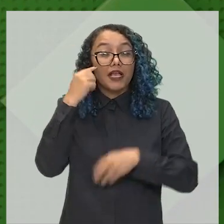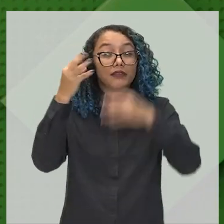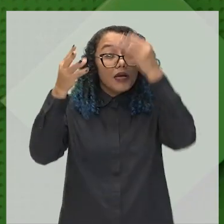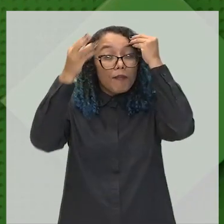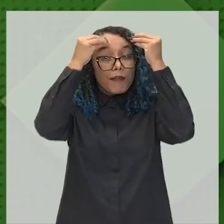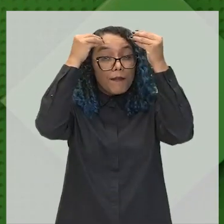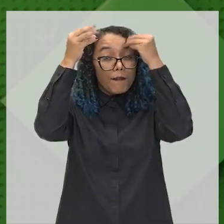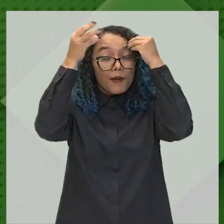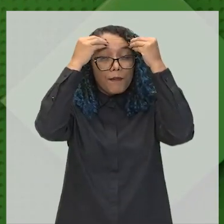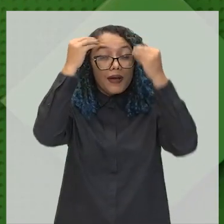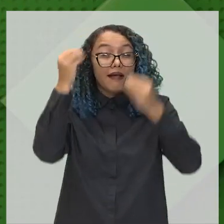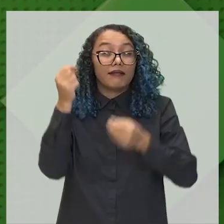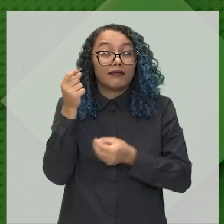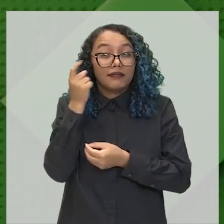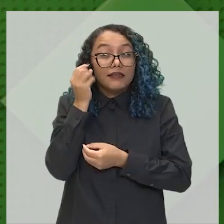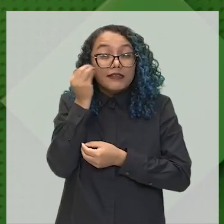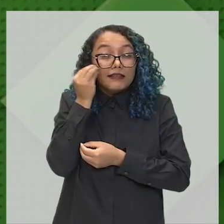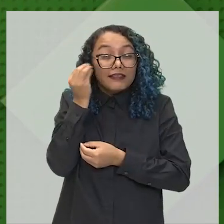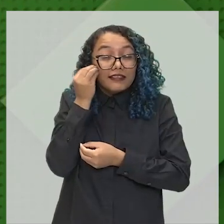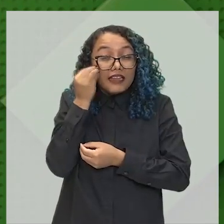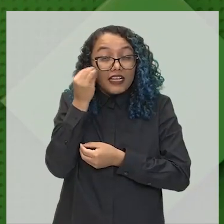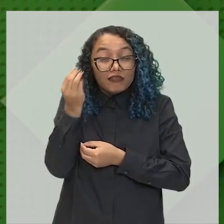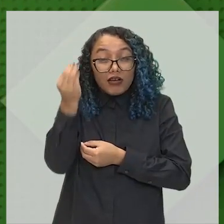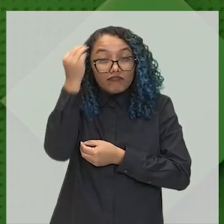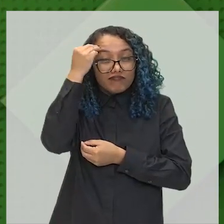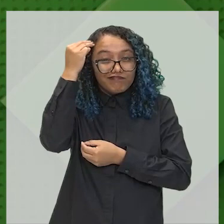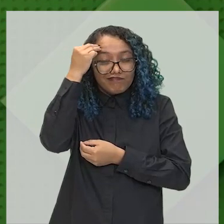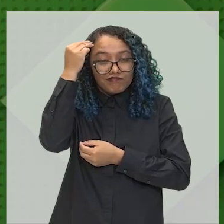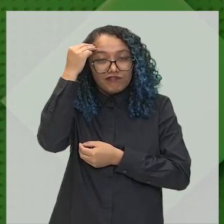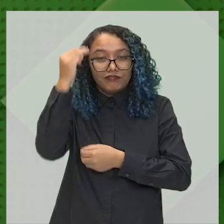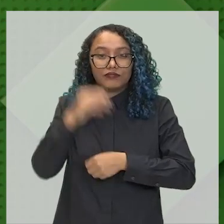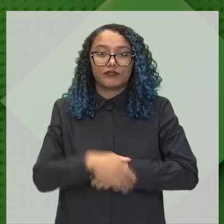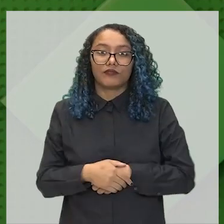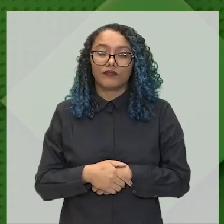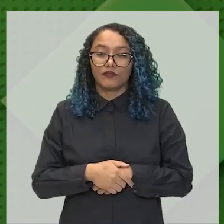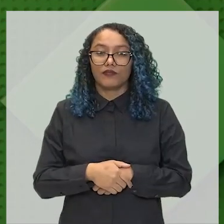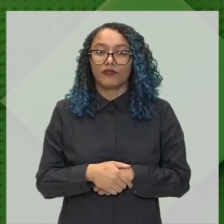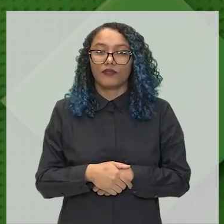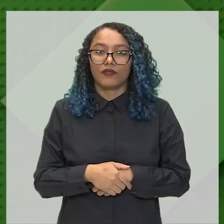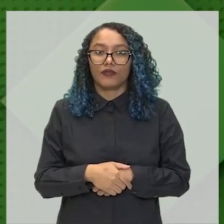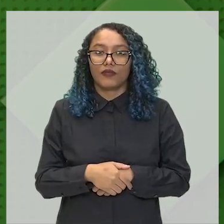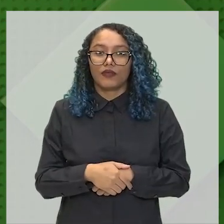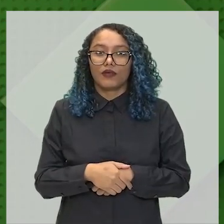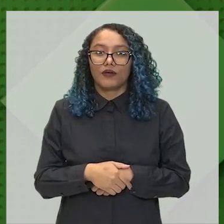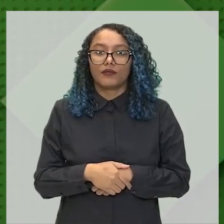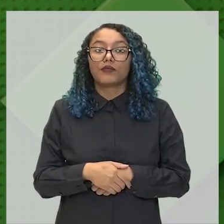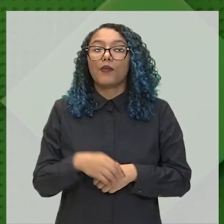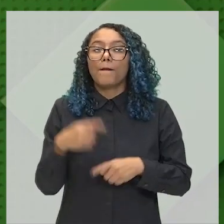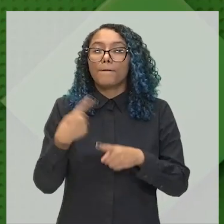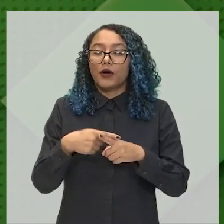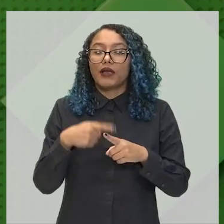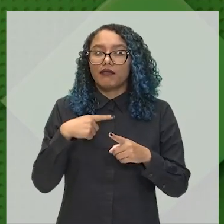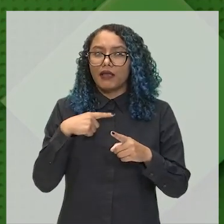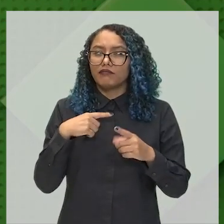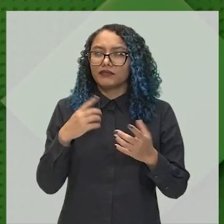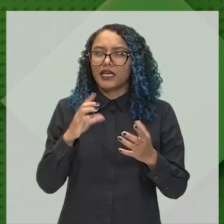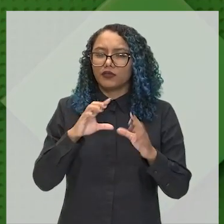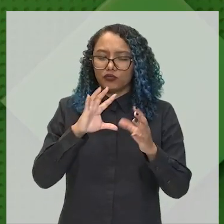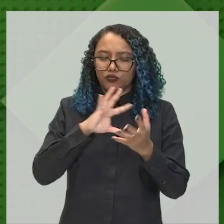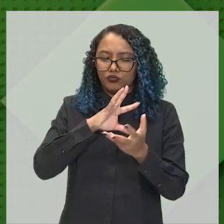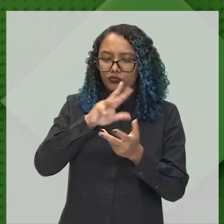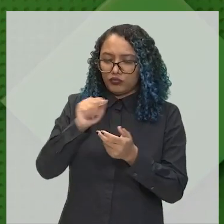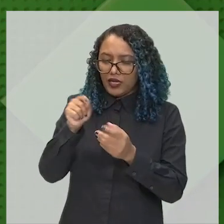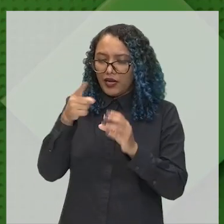fazer essa fotografia mental, que a partir da circunferência, né, do